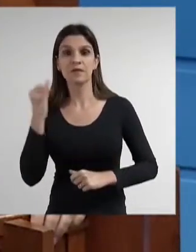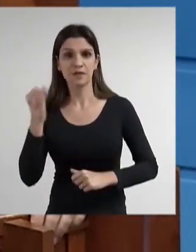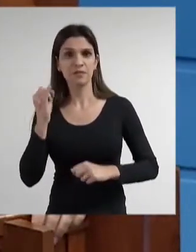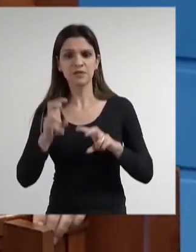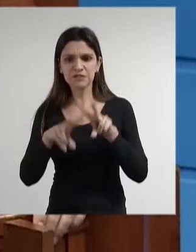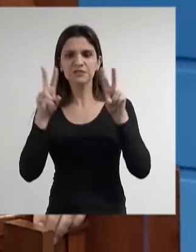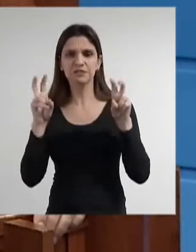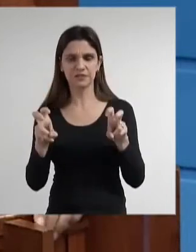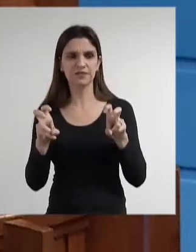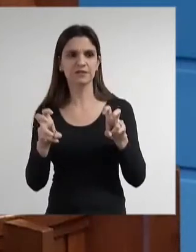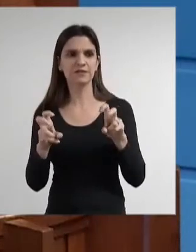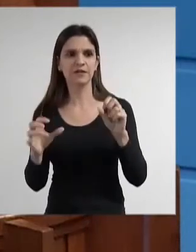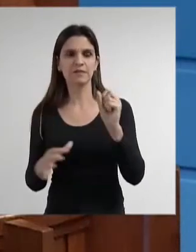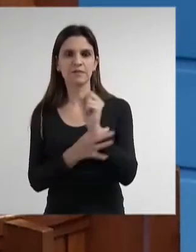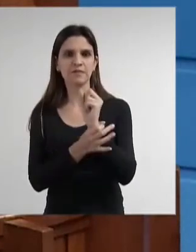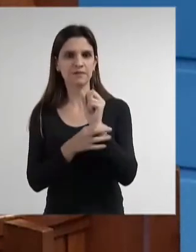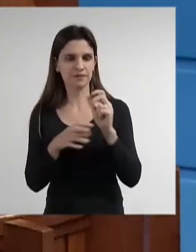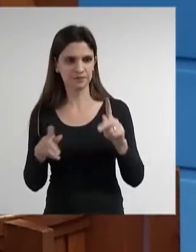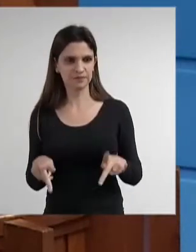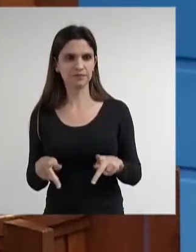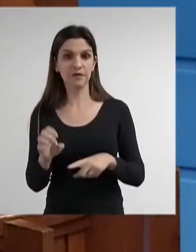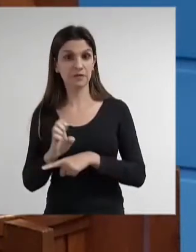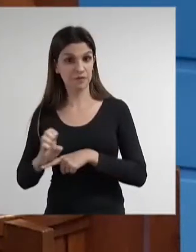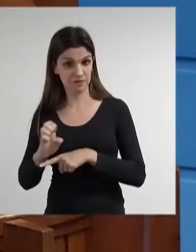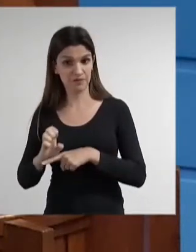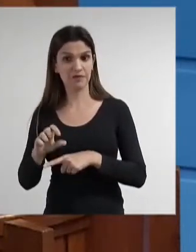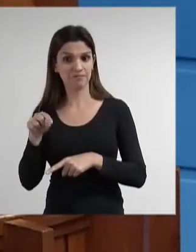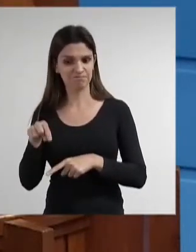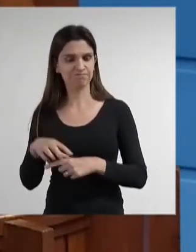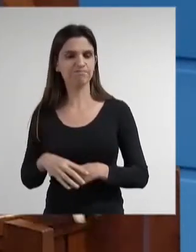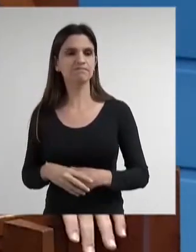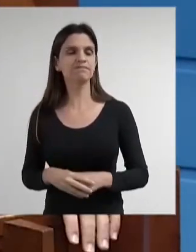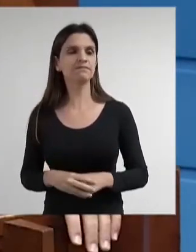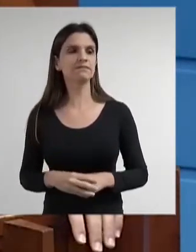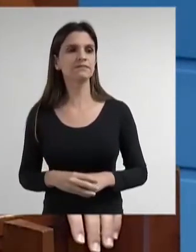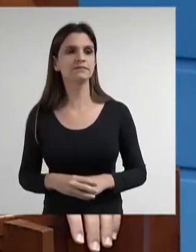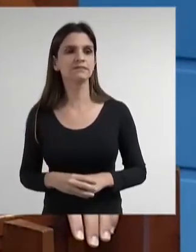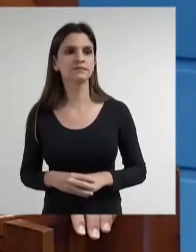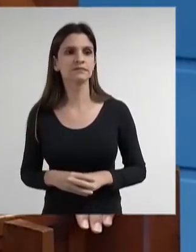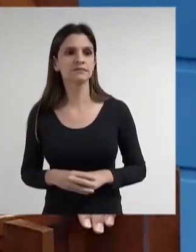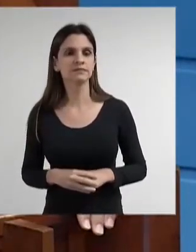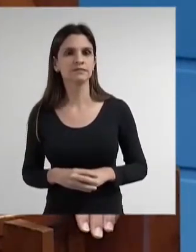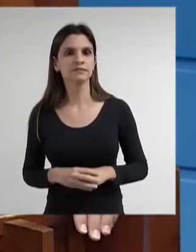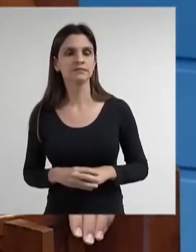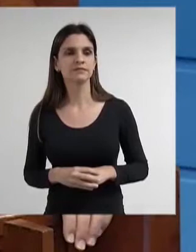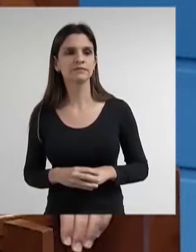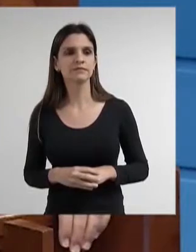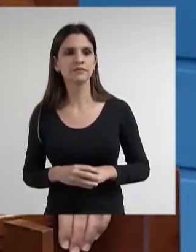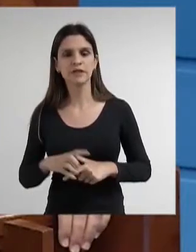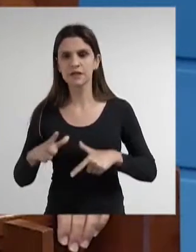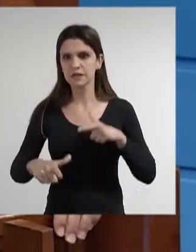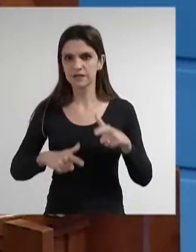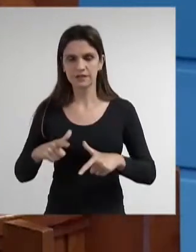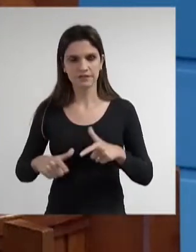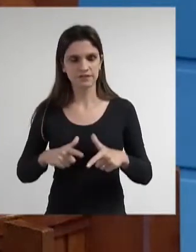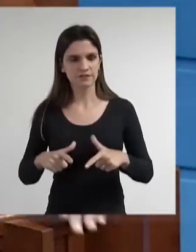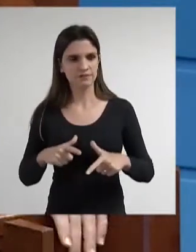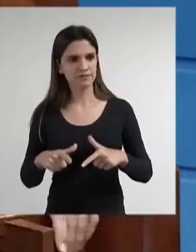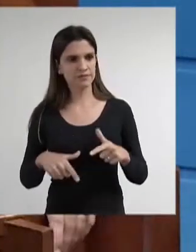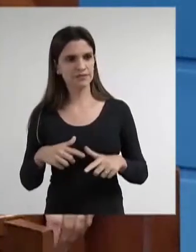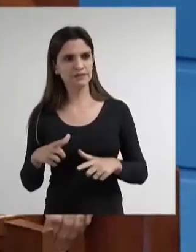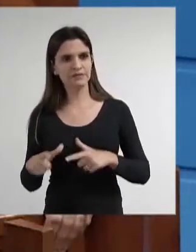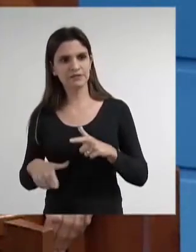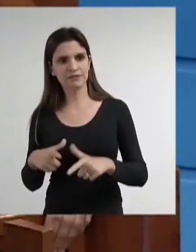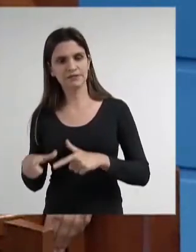tema para a segurança aqui no nosso Estado. Essas operações militares promovidas pelas